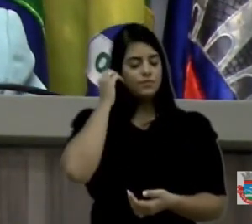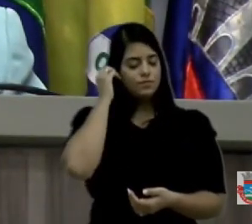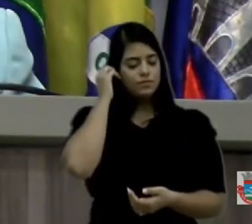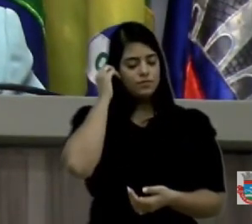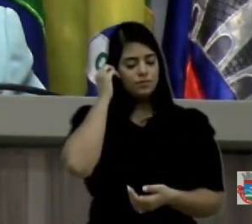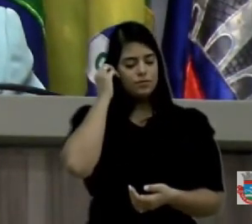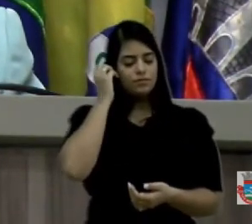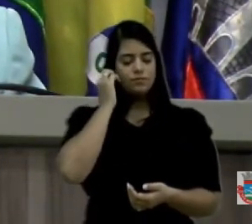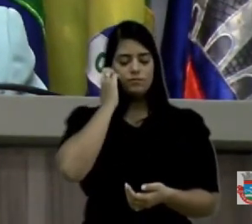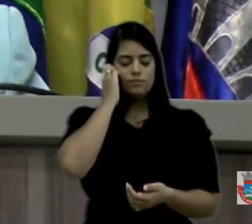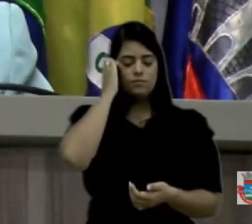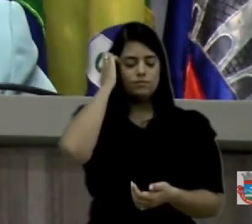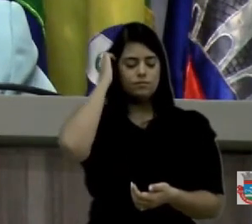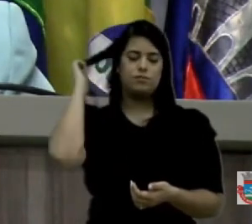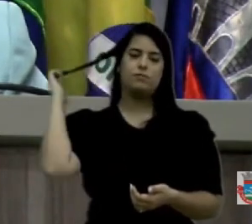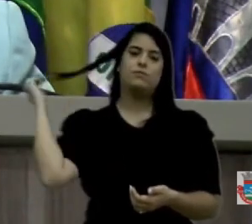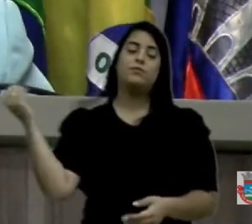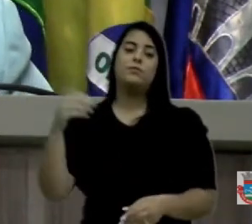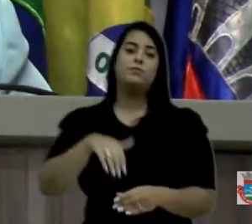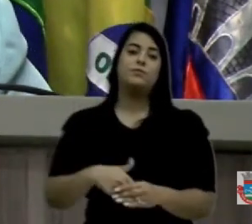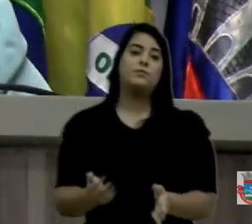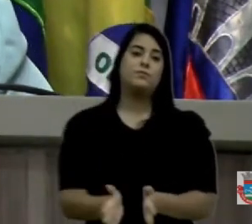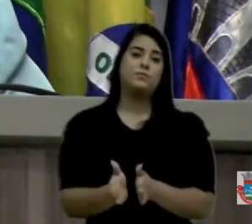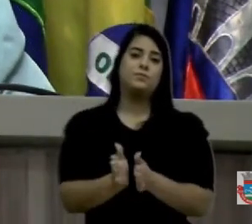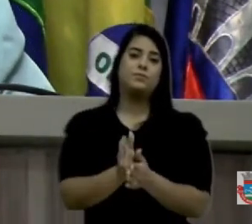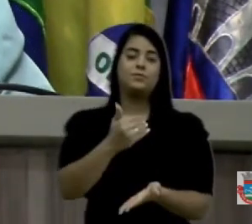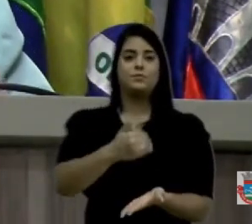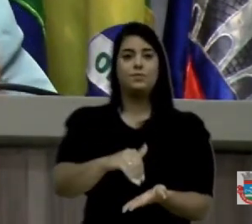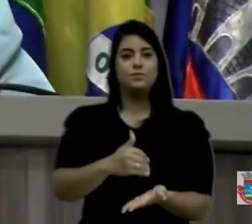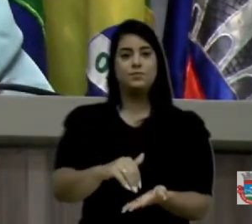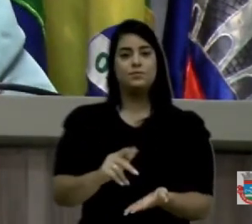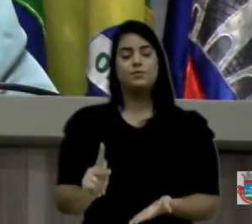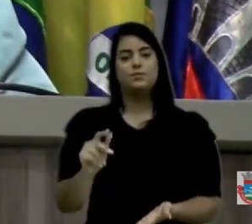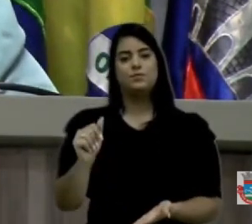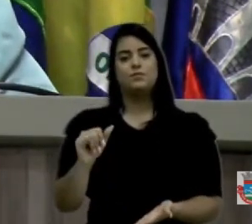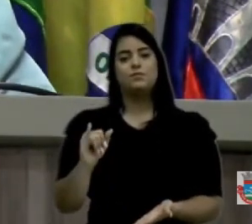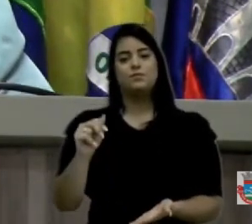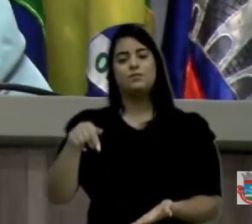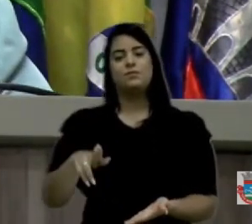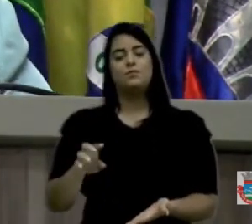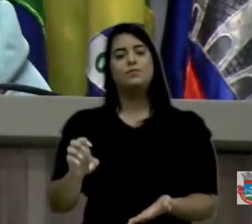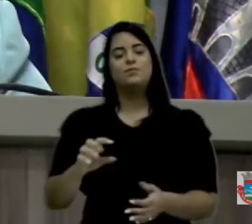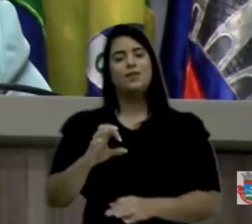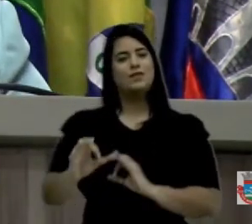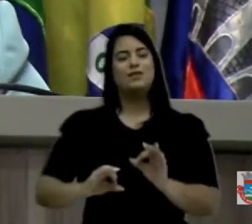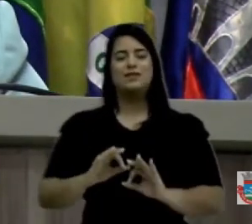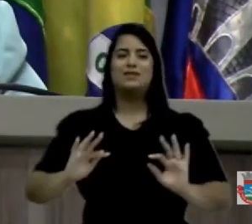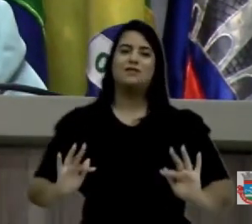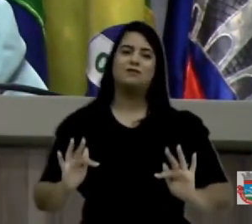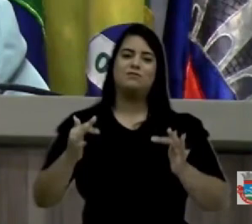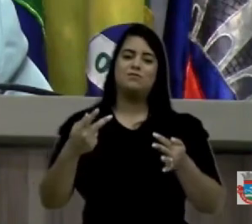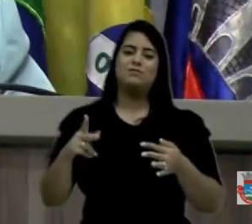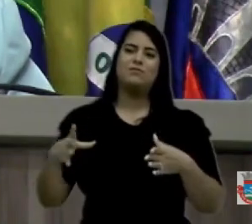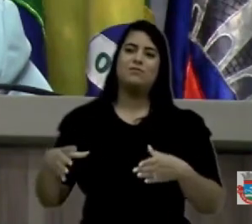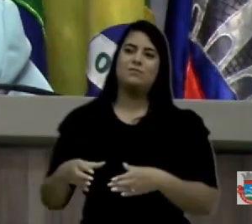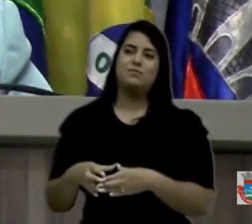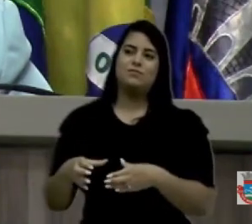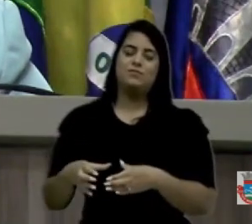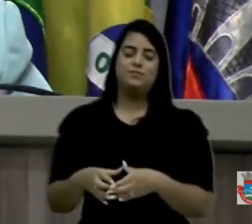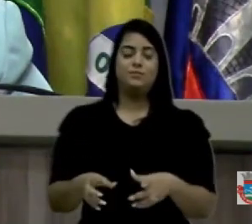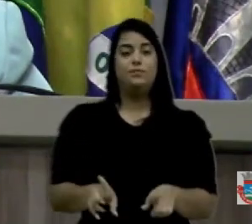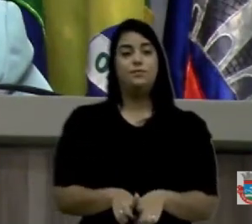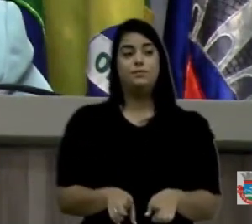também um voto de aplauso ao secretário caí pela organização da festa junto com toda a sua equipe